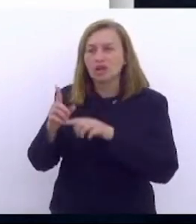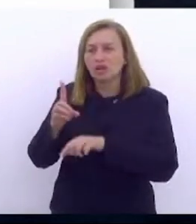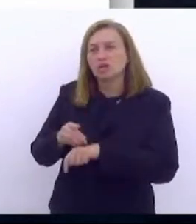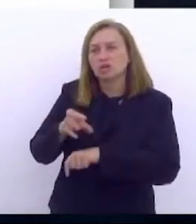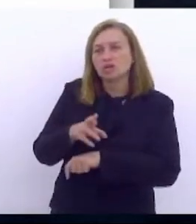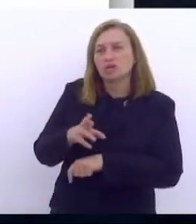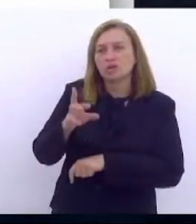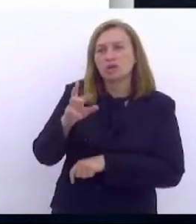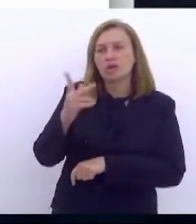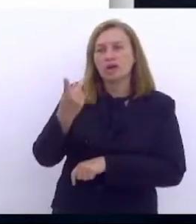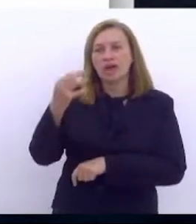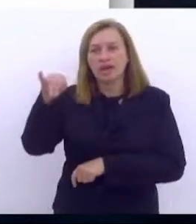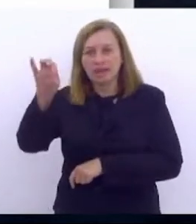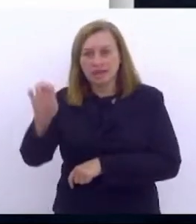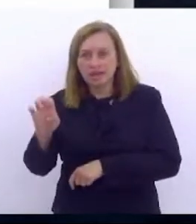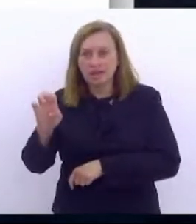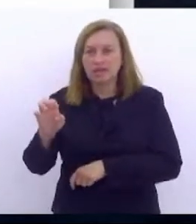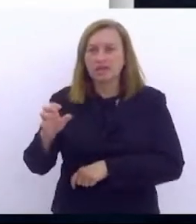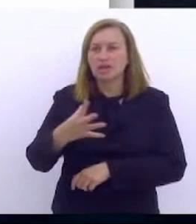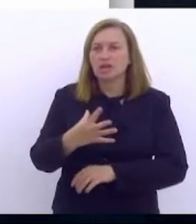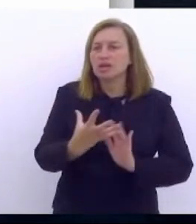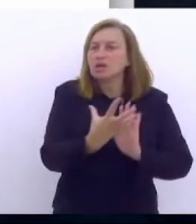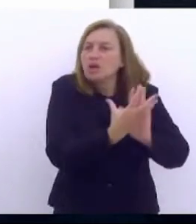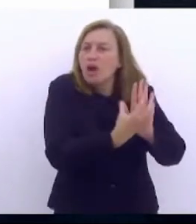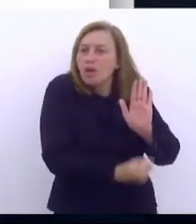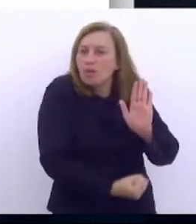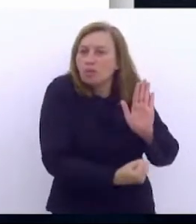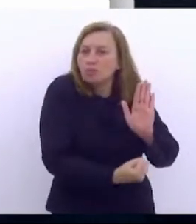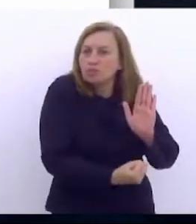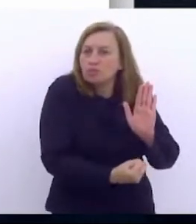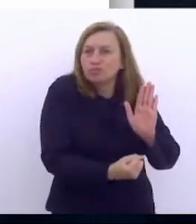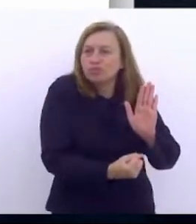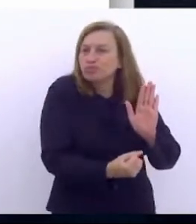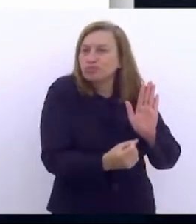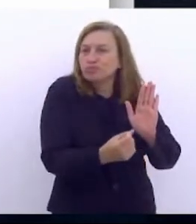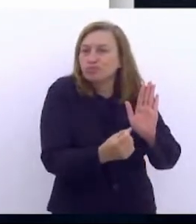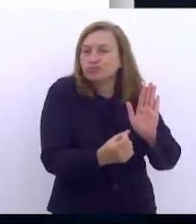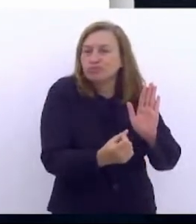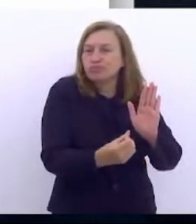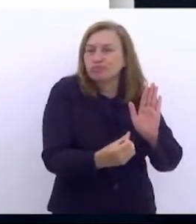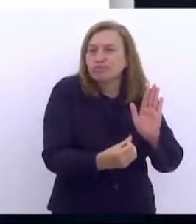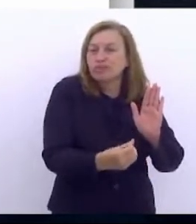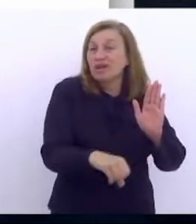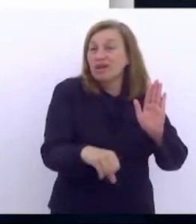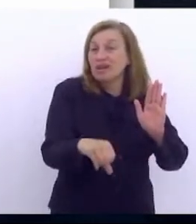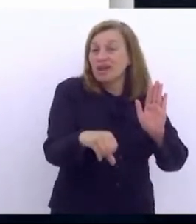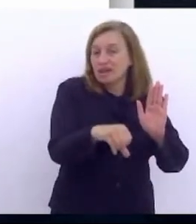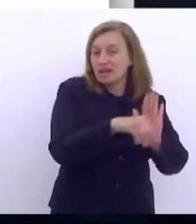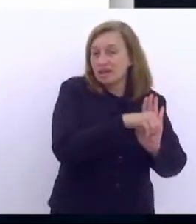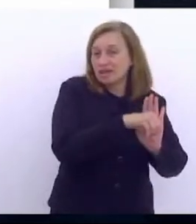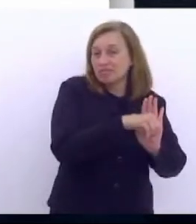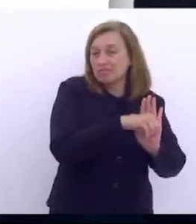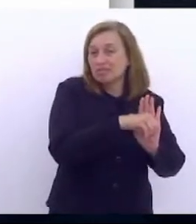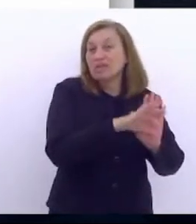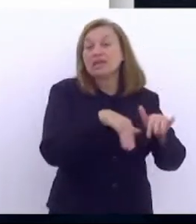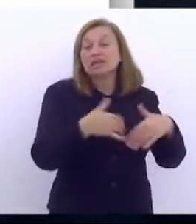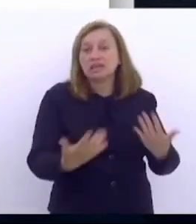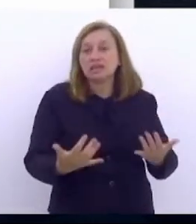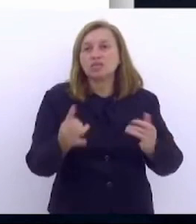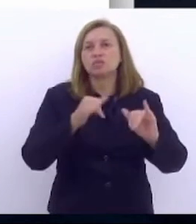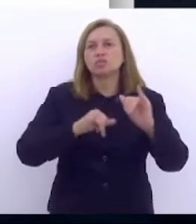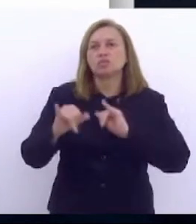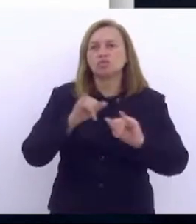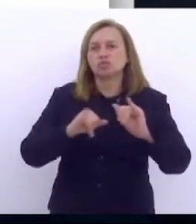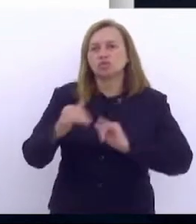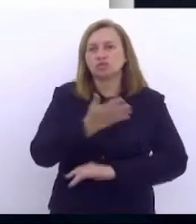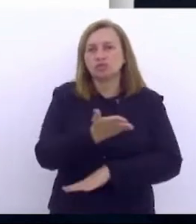Henrique, e que o aborto não adianta criminalizar, porque os números, né, toda a narrativa dos números. Então, a narrativa dos números está